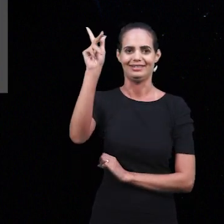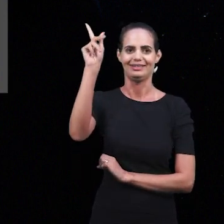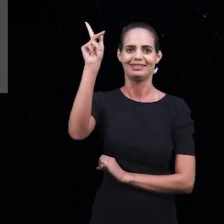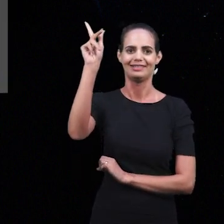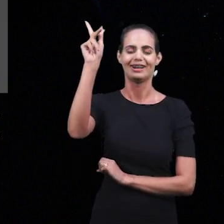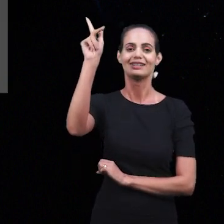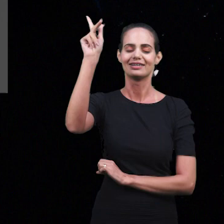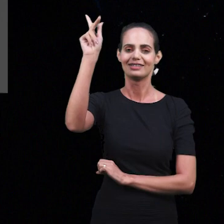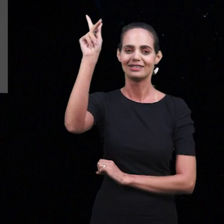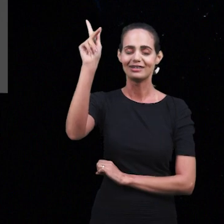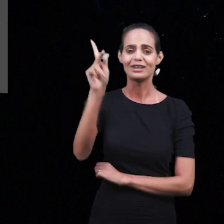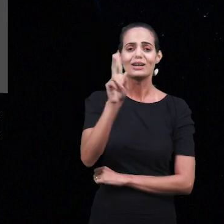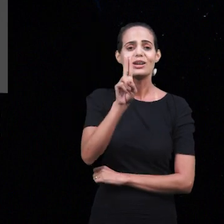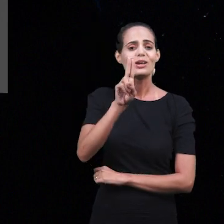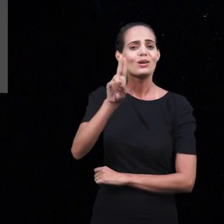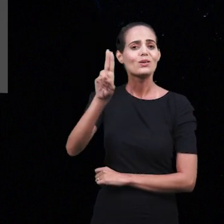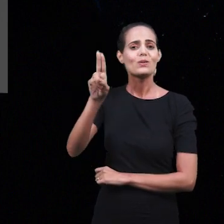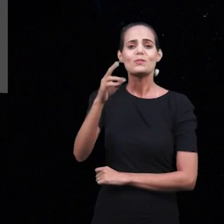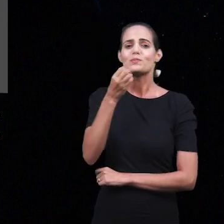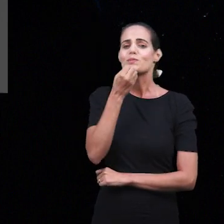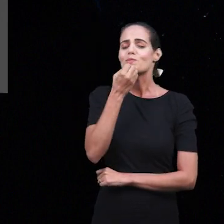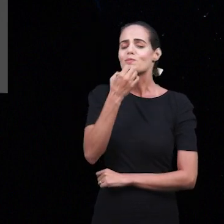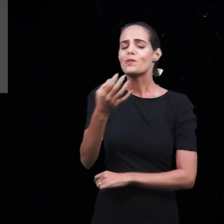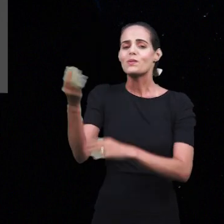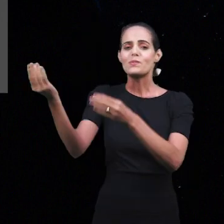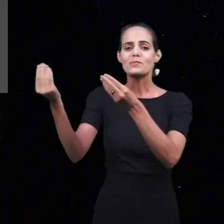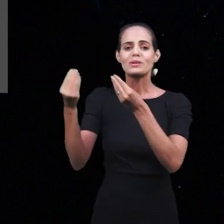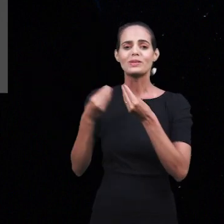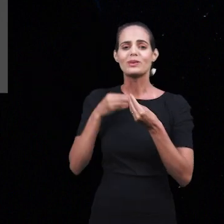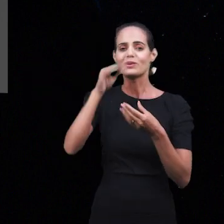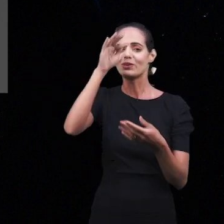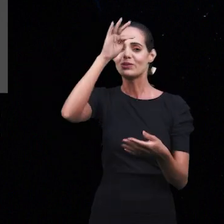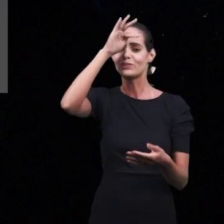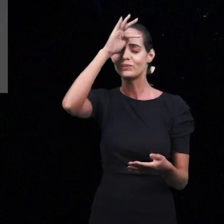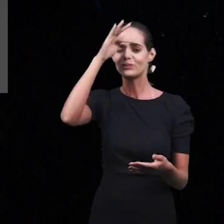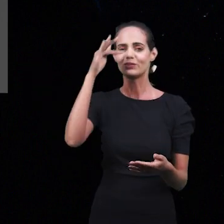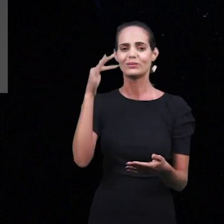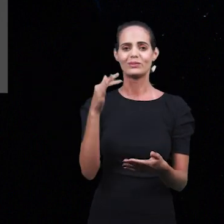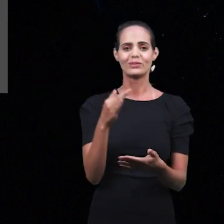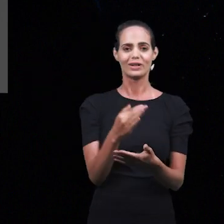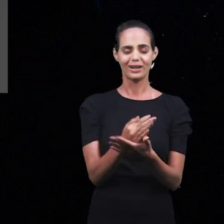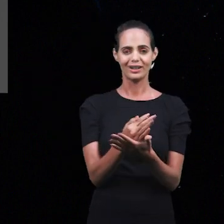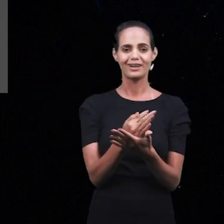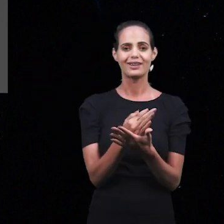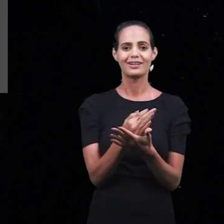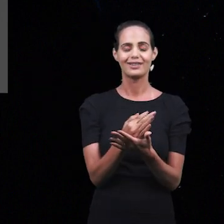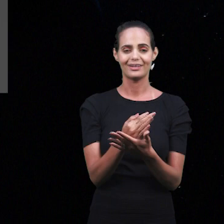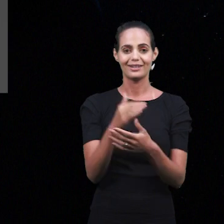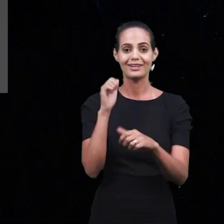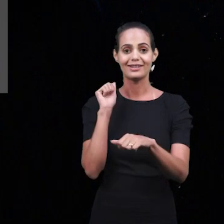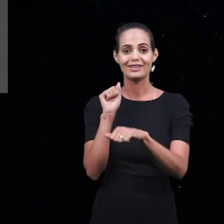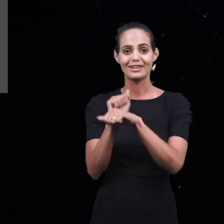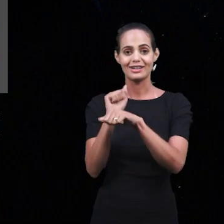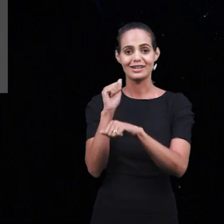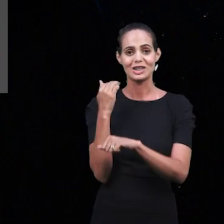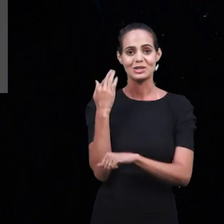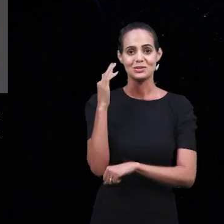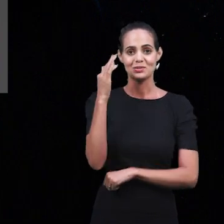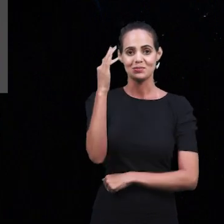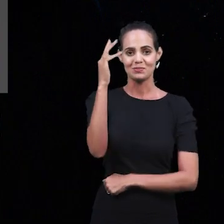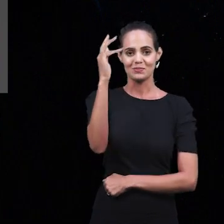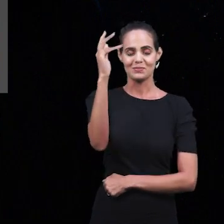porvir. Nome bom, doce a fé,